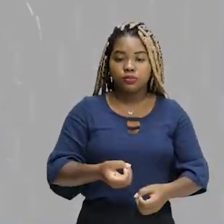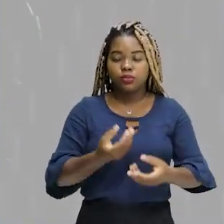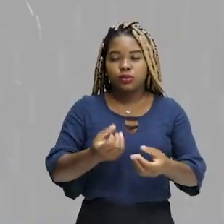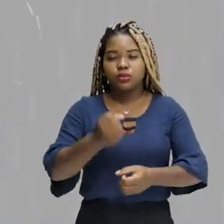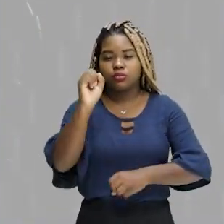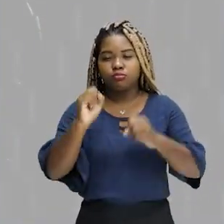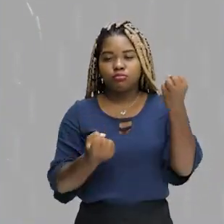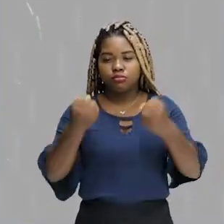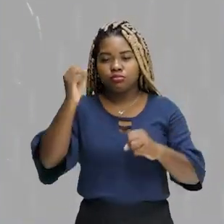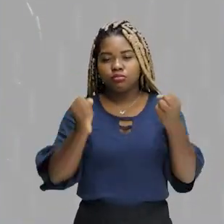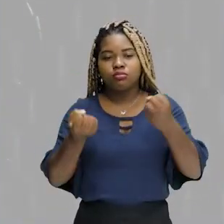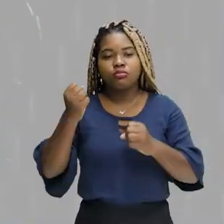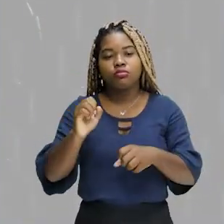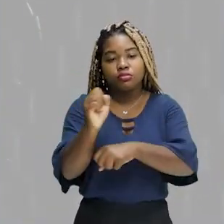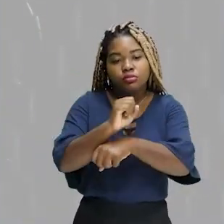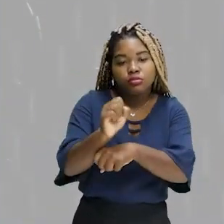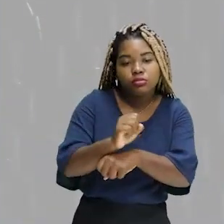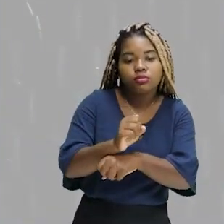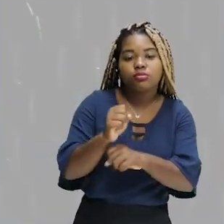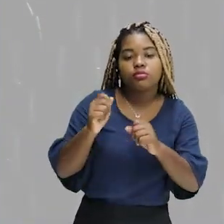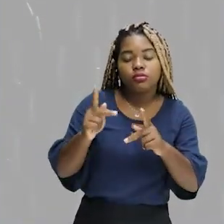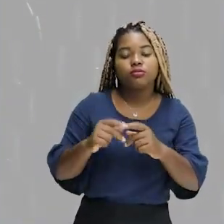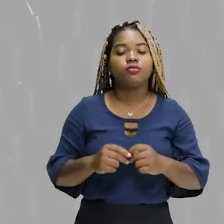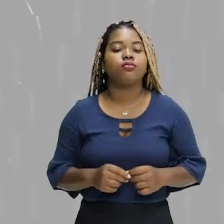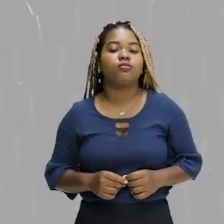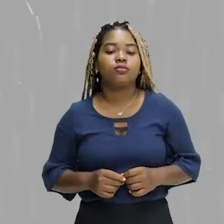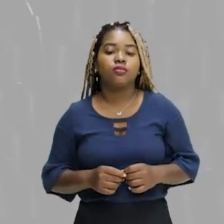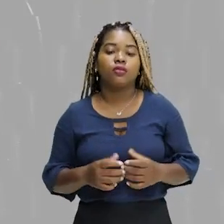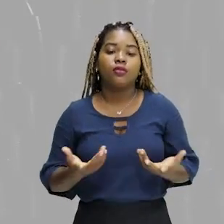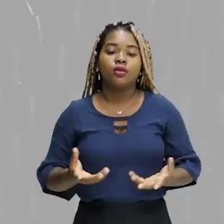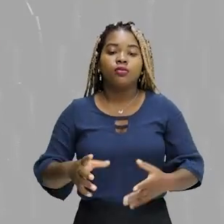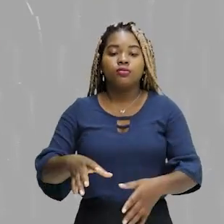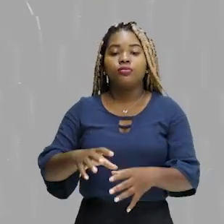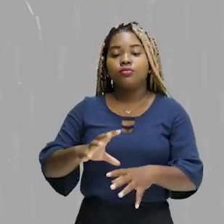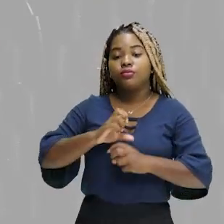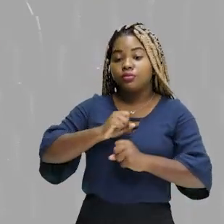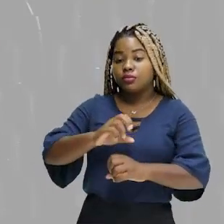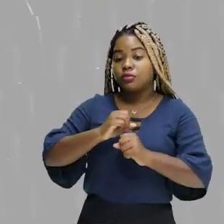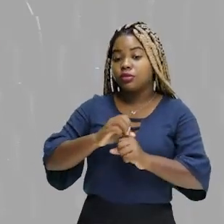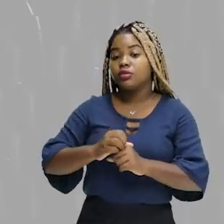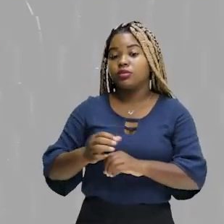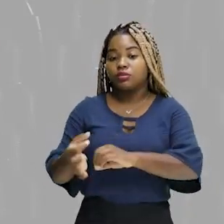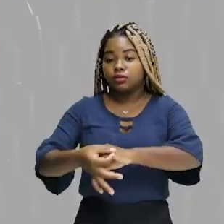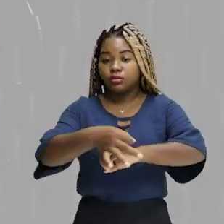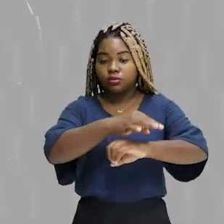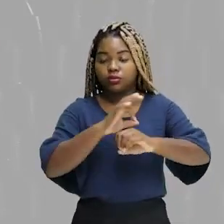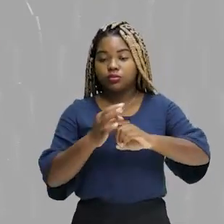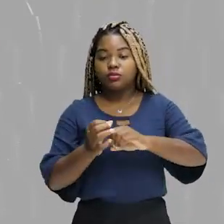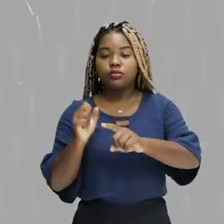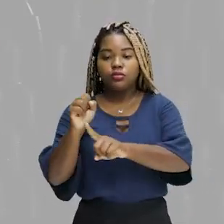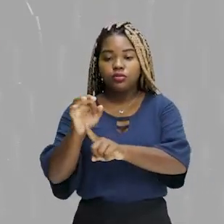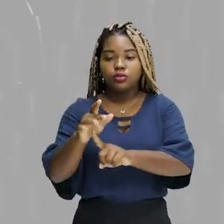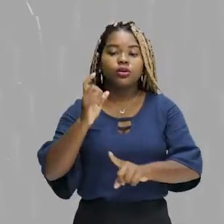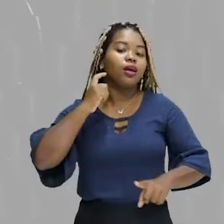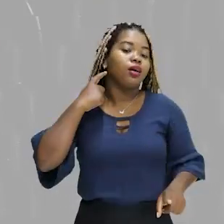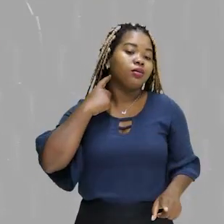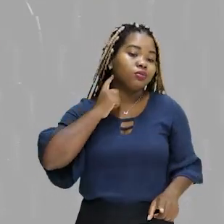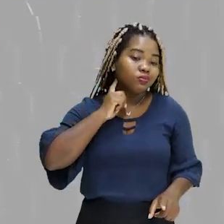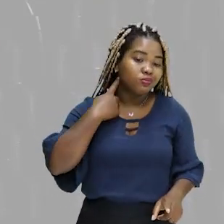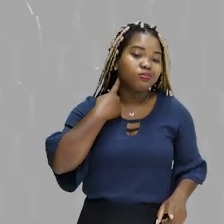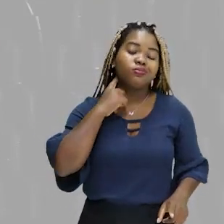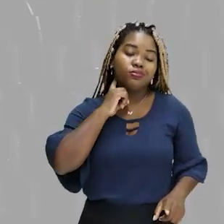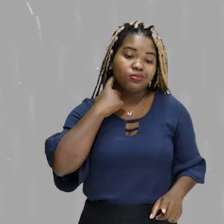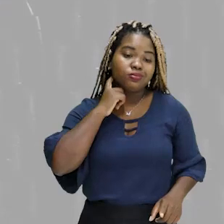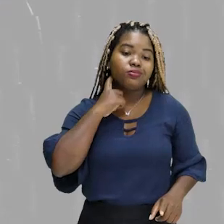automobilísticas. Os catalisadores, eles absorvem as moléculas dos gases poluentes, facilitando